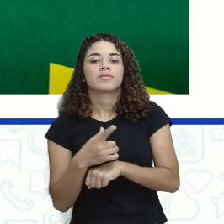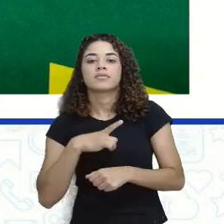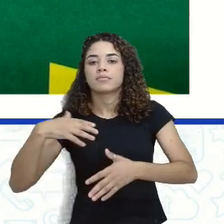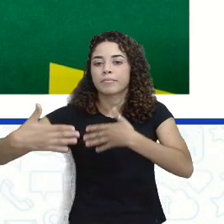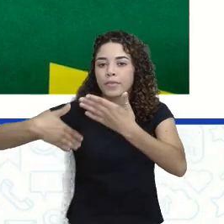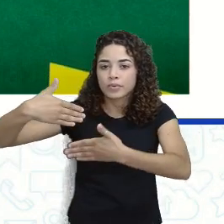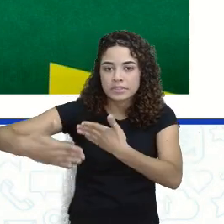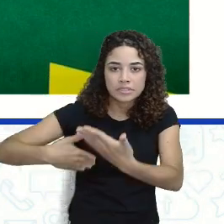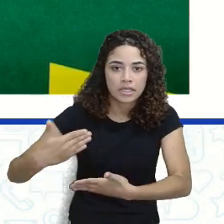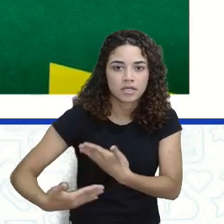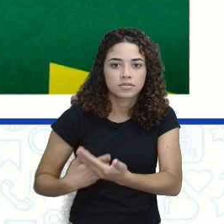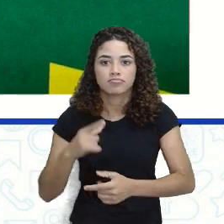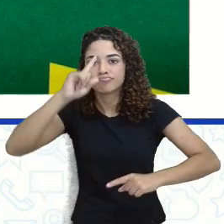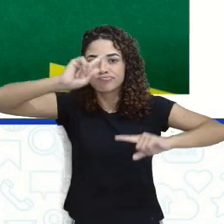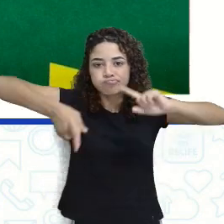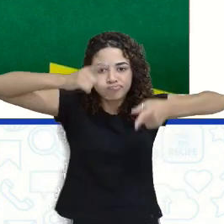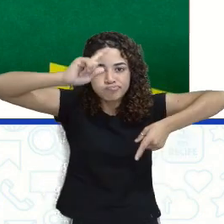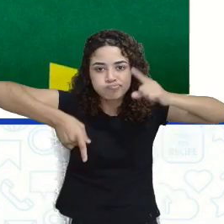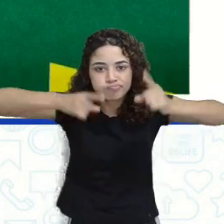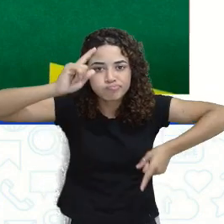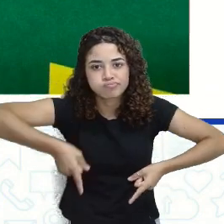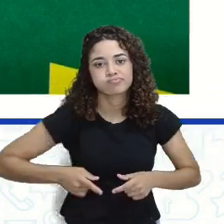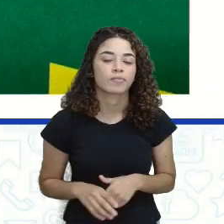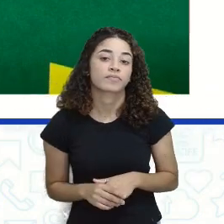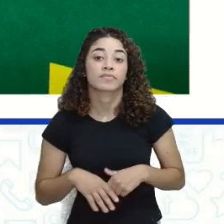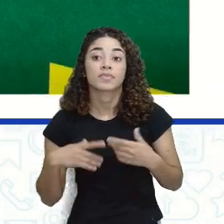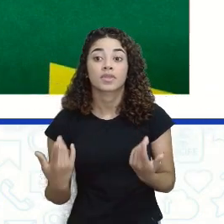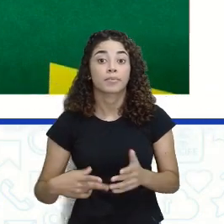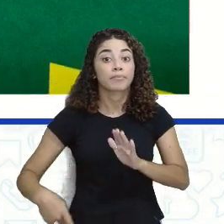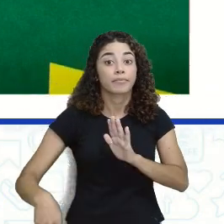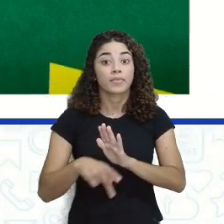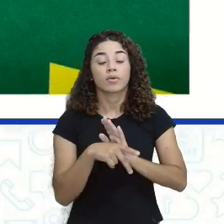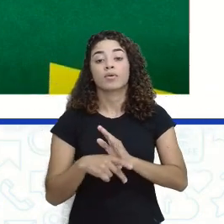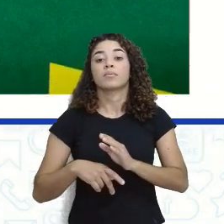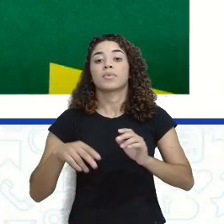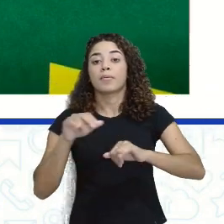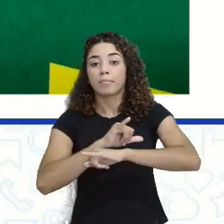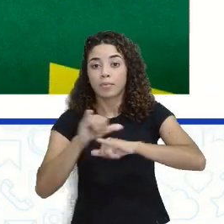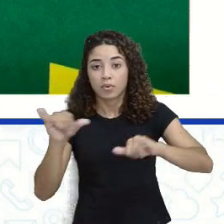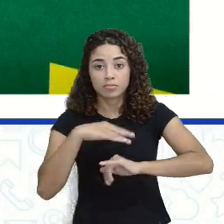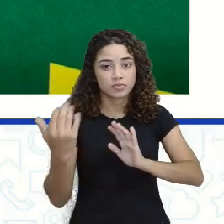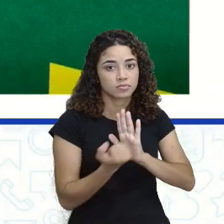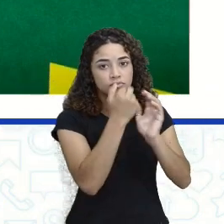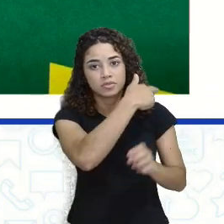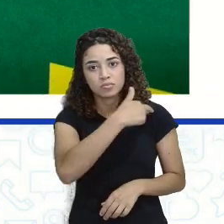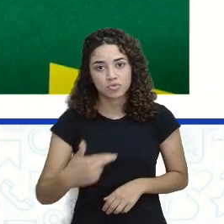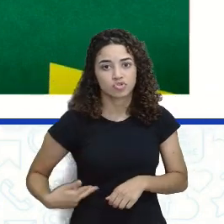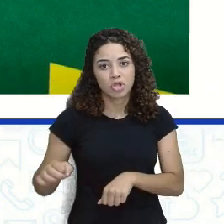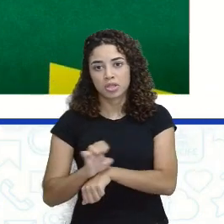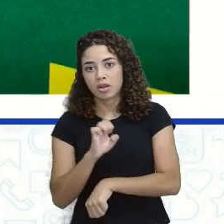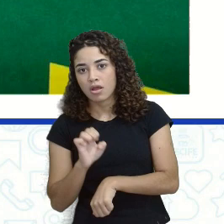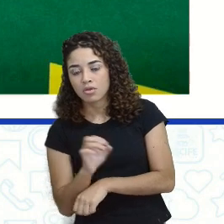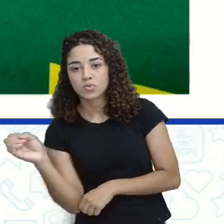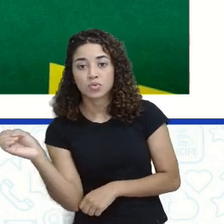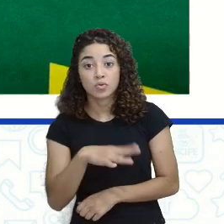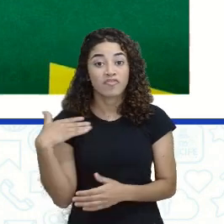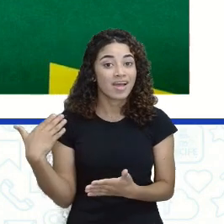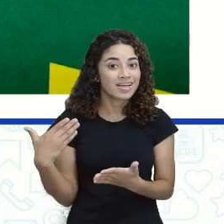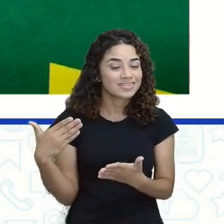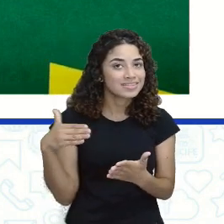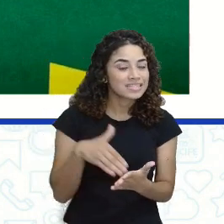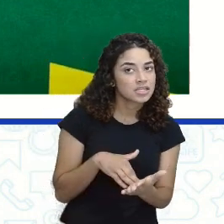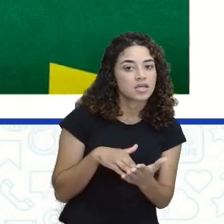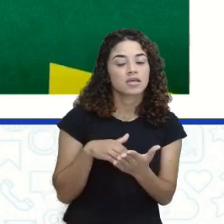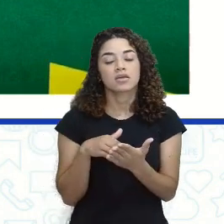né, autoritários, né? Então, a própria proclamação da República, o Estado Novo, até